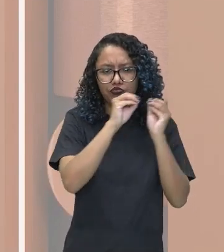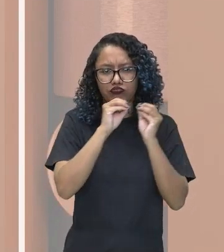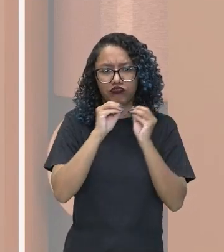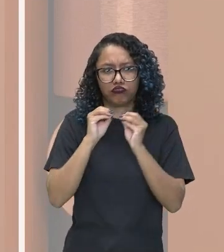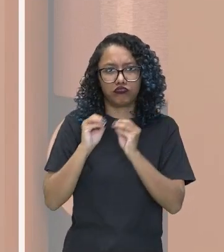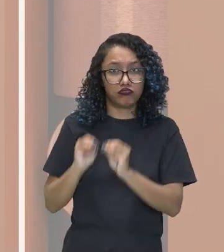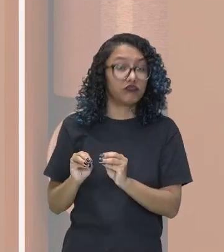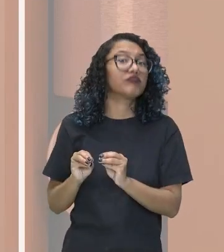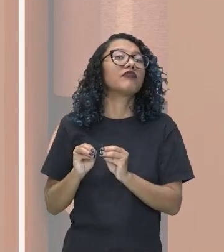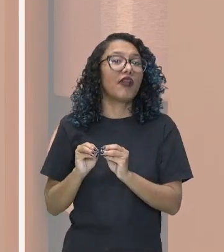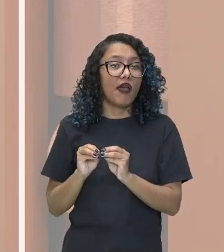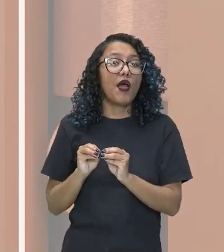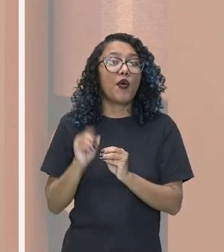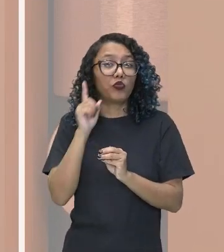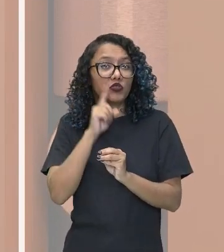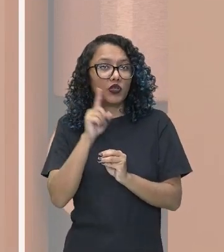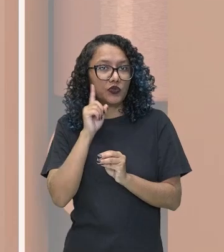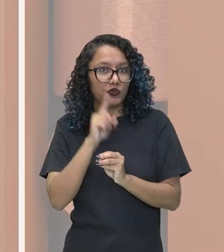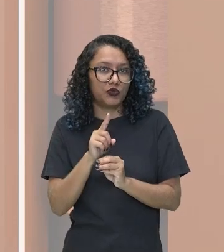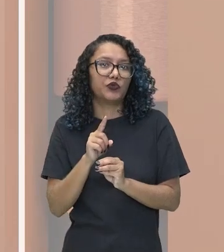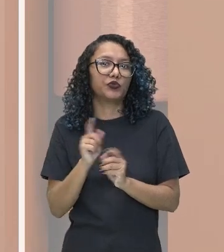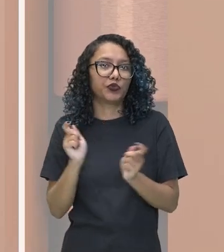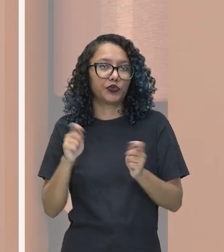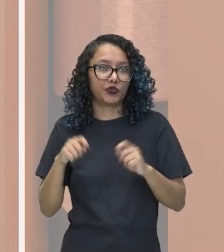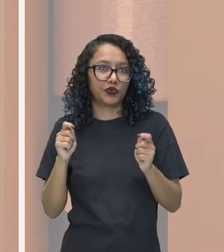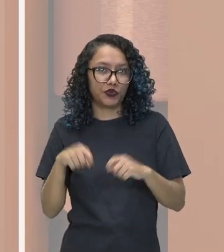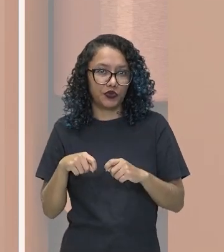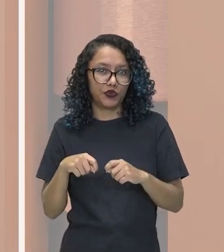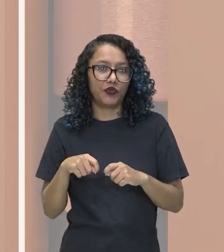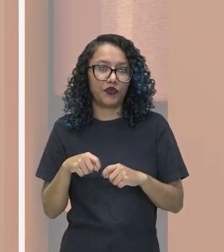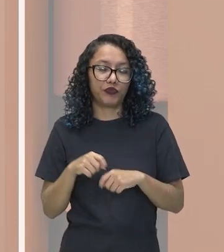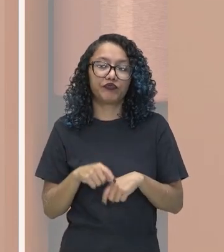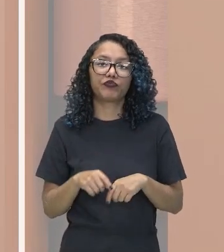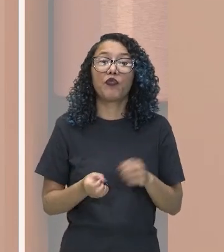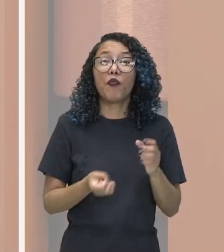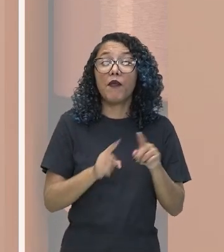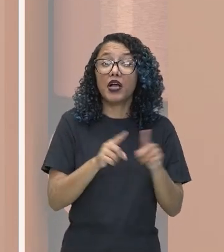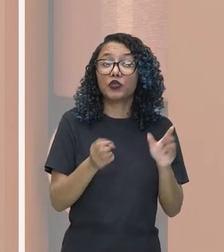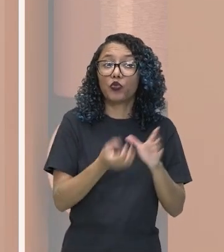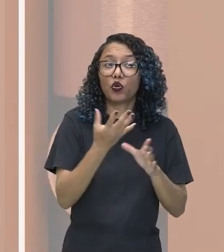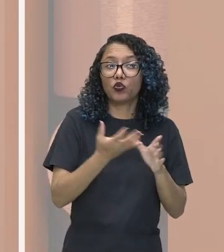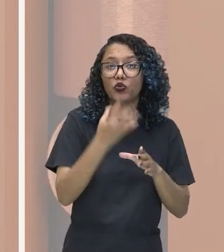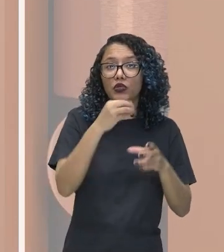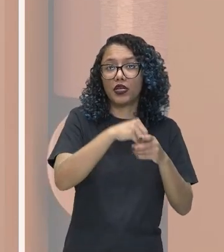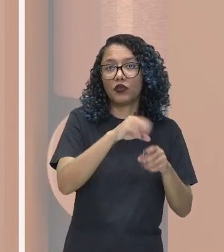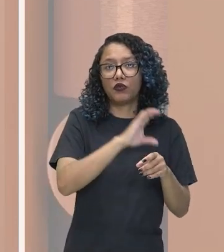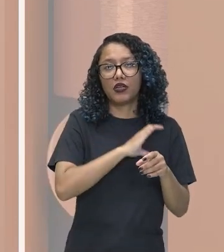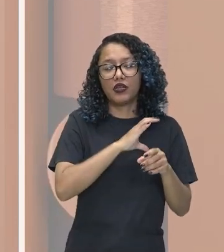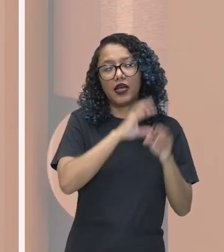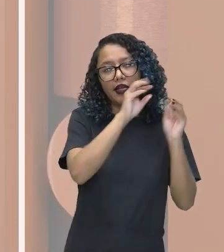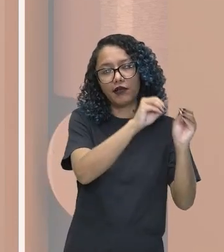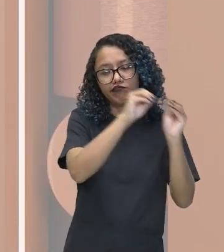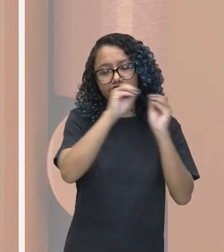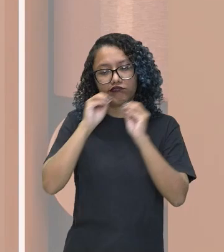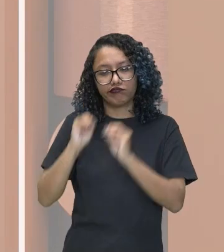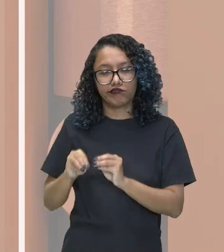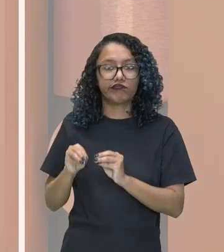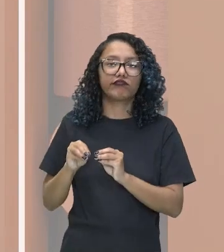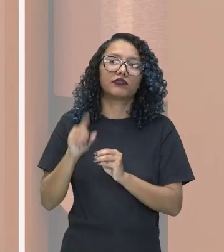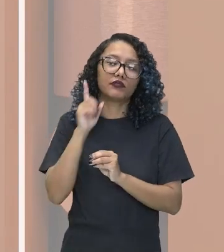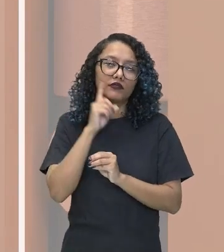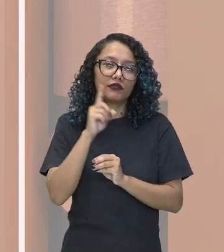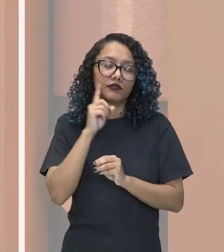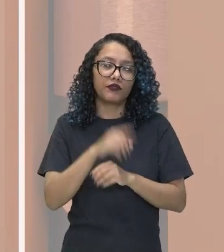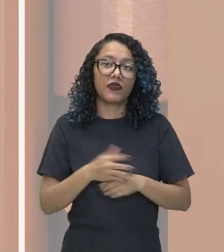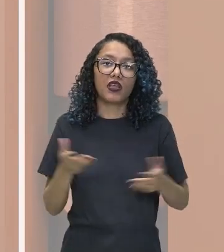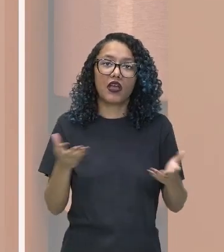mercadoria para os Estados Unidos, é produzido ali também no Canadá. A gente vai verificar agora informações da população. Quem é que